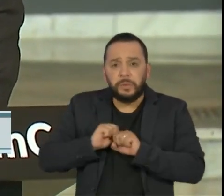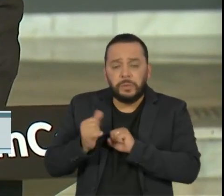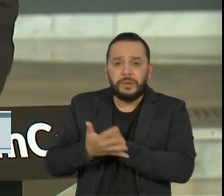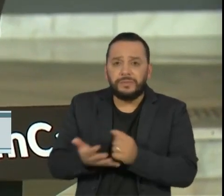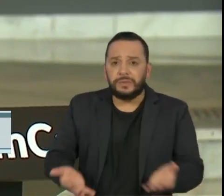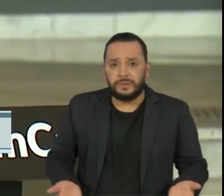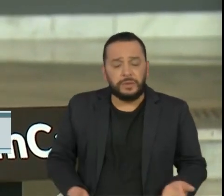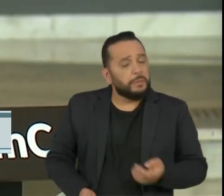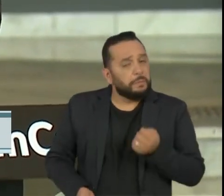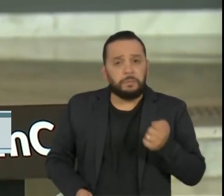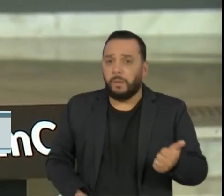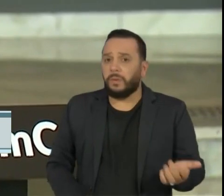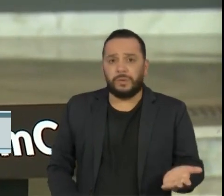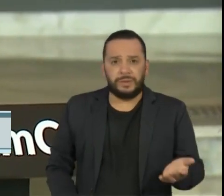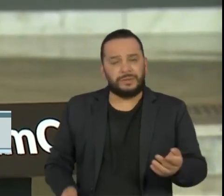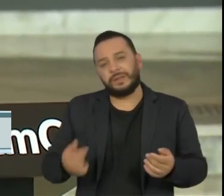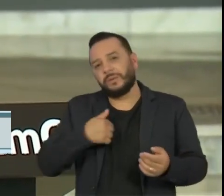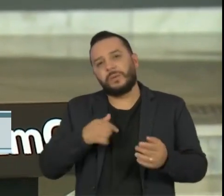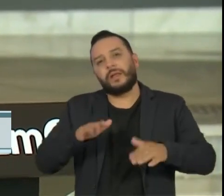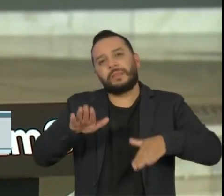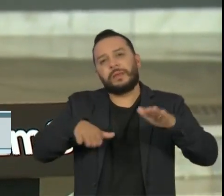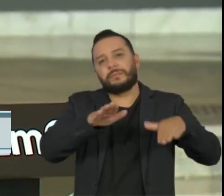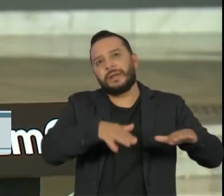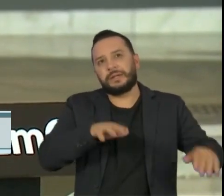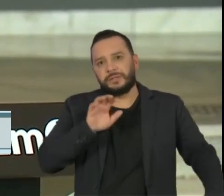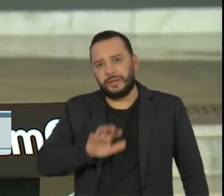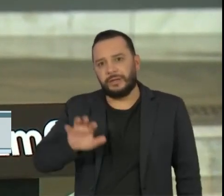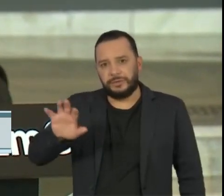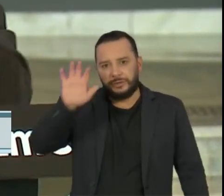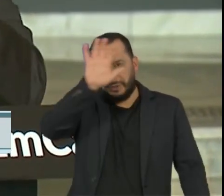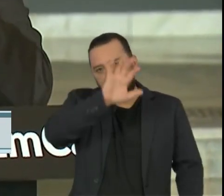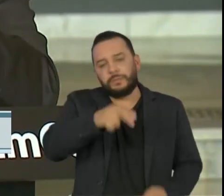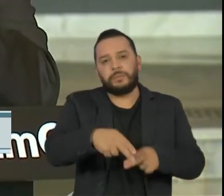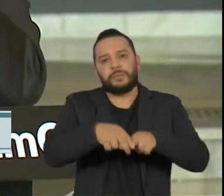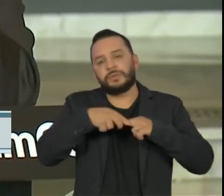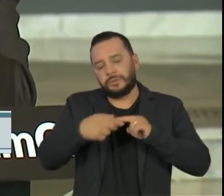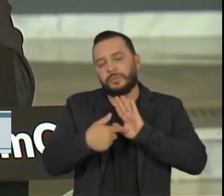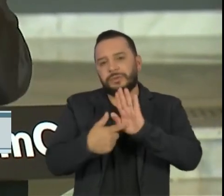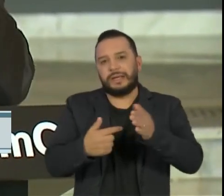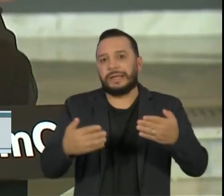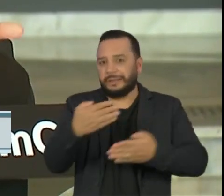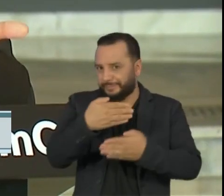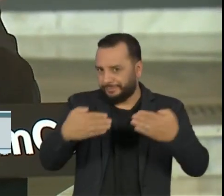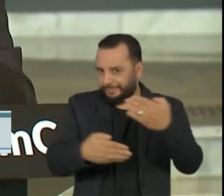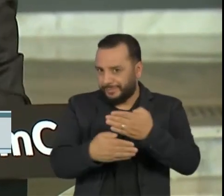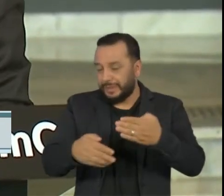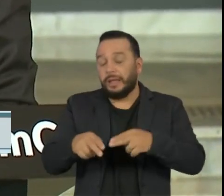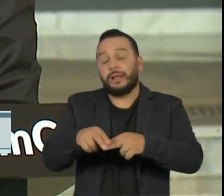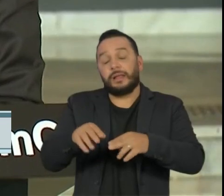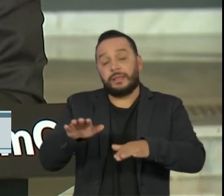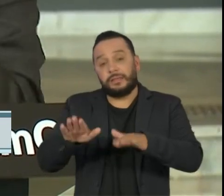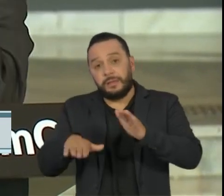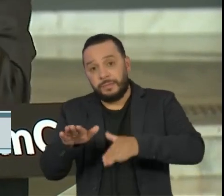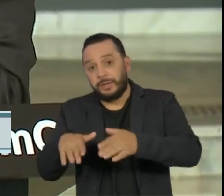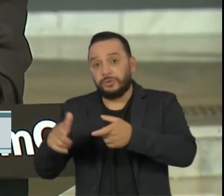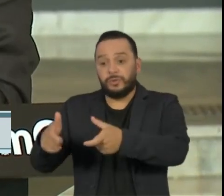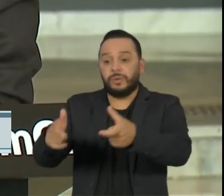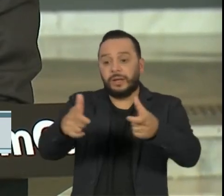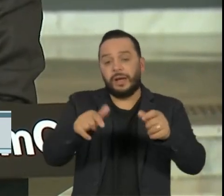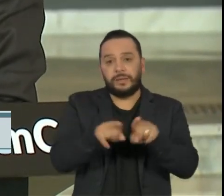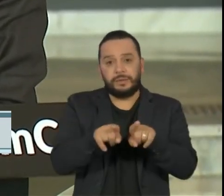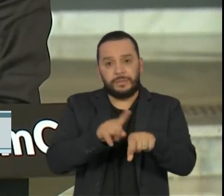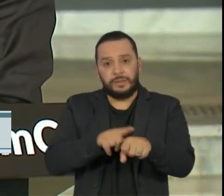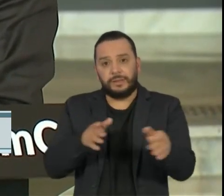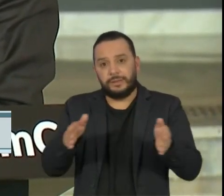infectadas. Então, isso varia da região, por isso que eu mostrei no slide, que depende da região e depende do tempo. Tá? Mas é mais ou